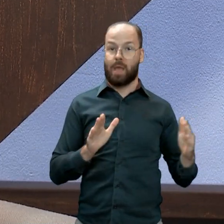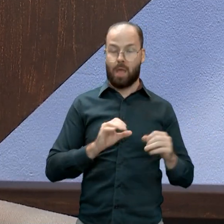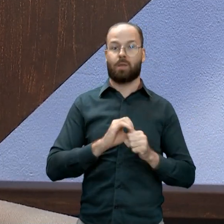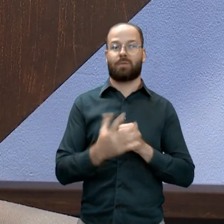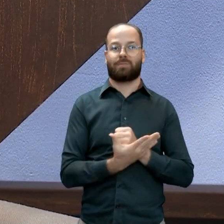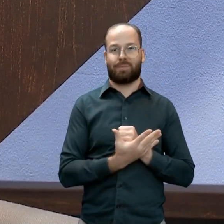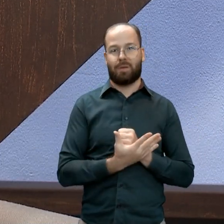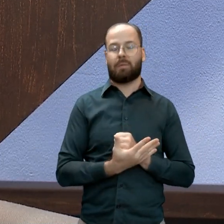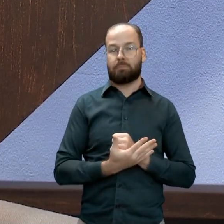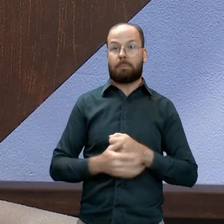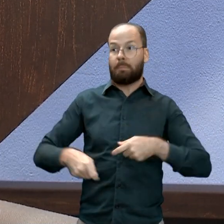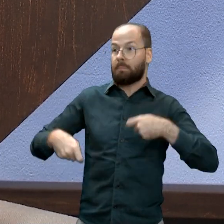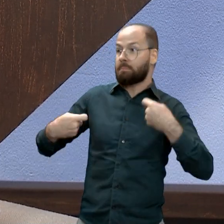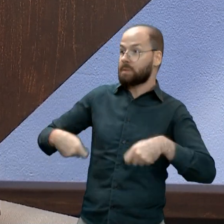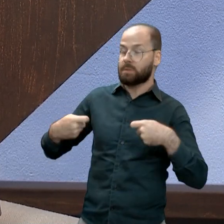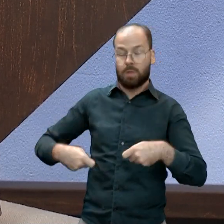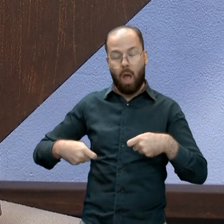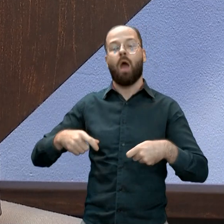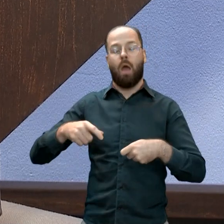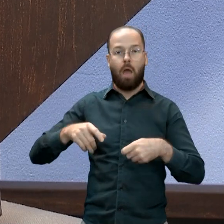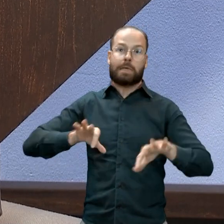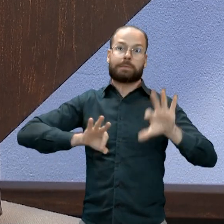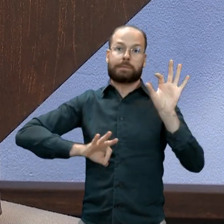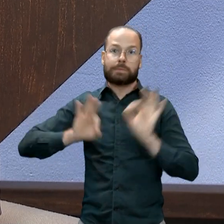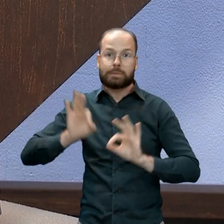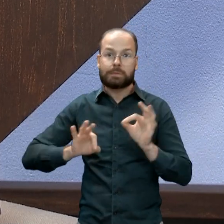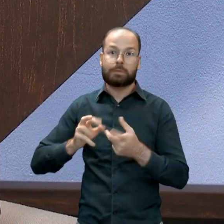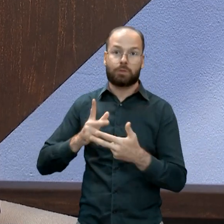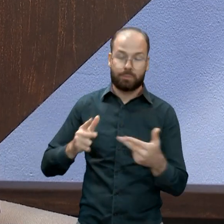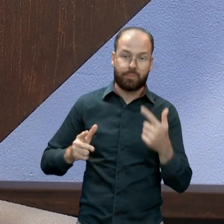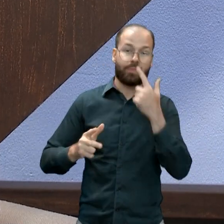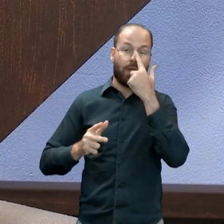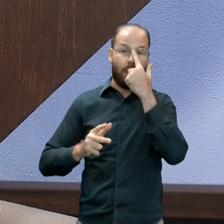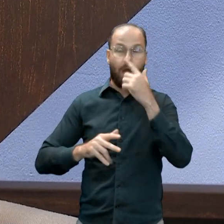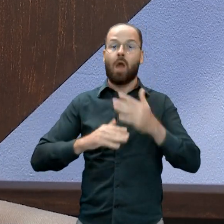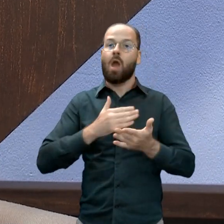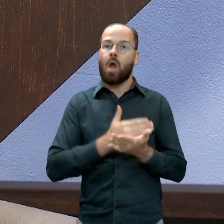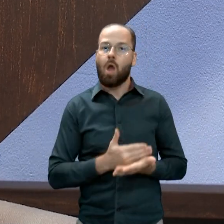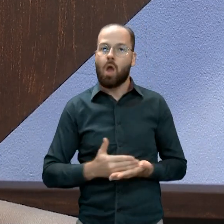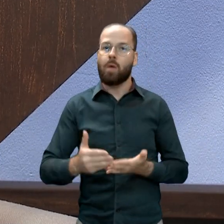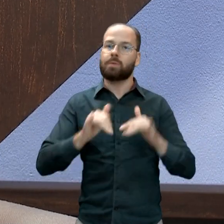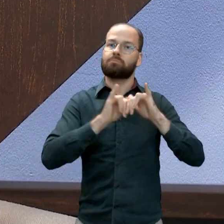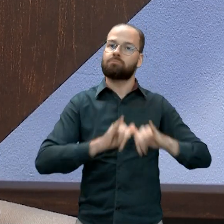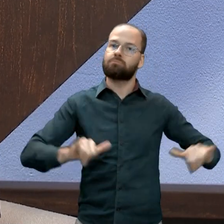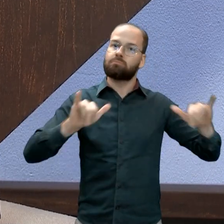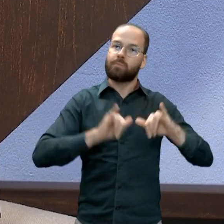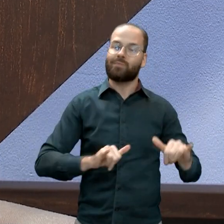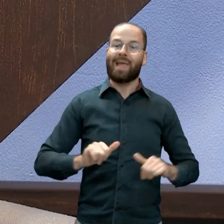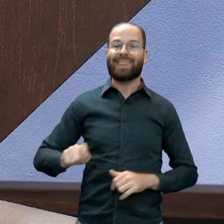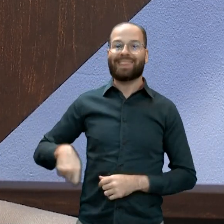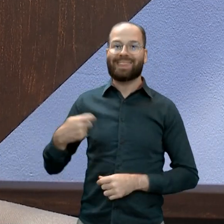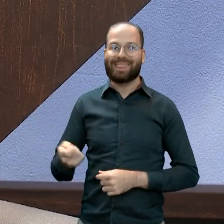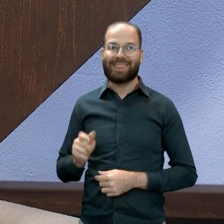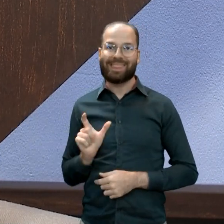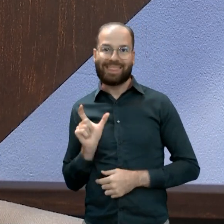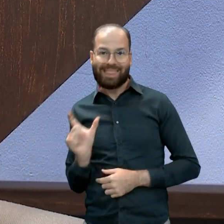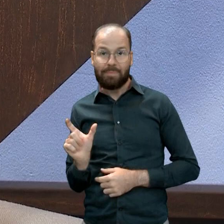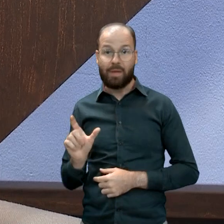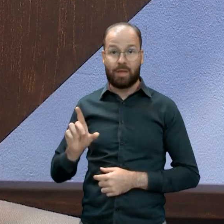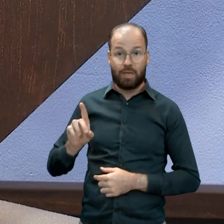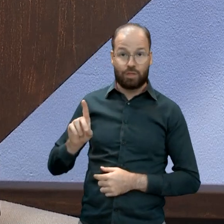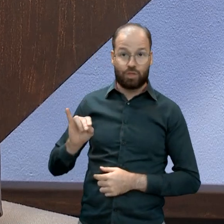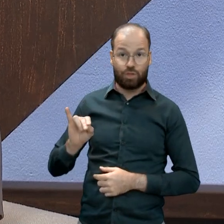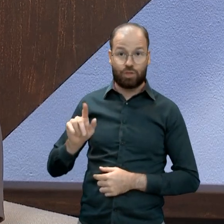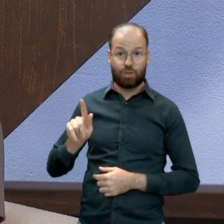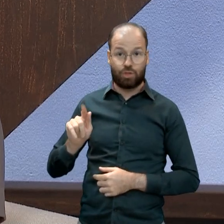tona. Então, assim, começou-se a falar-se sobre digitização, que era um termo que é muito novo para a gente,